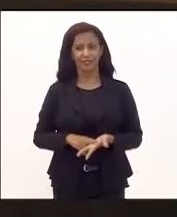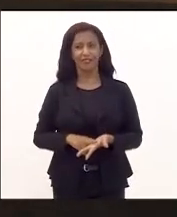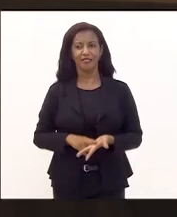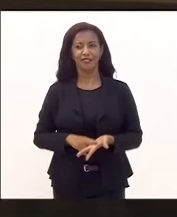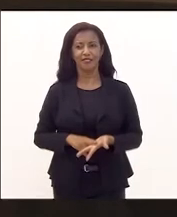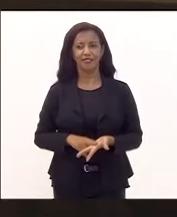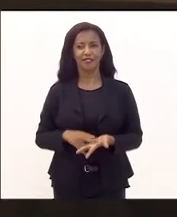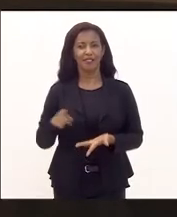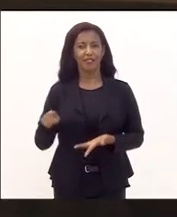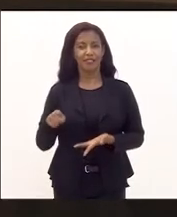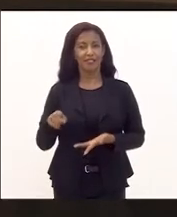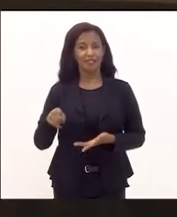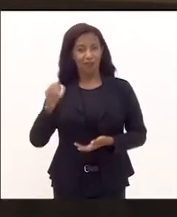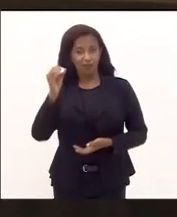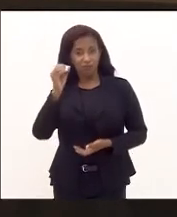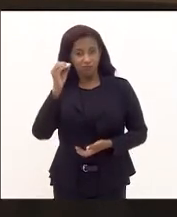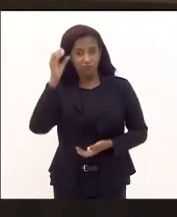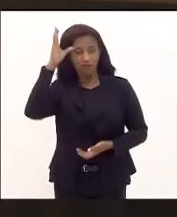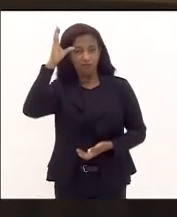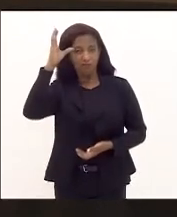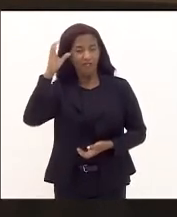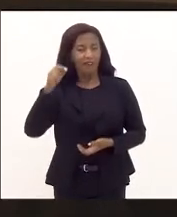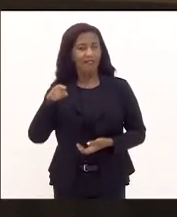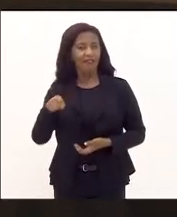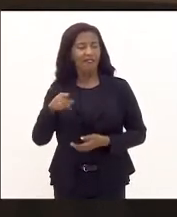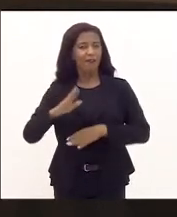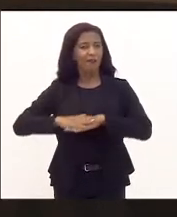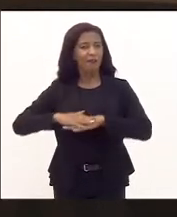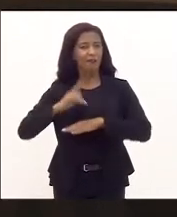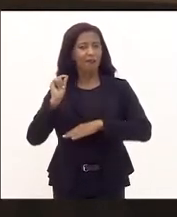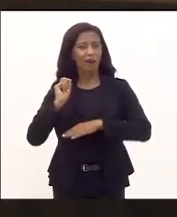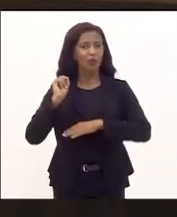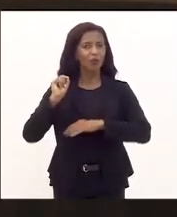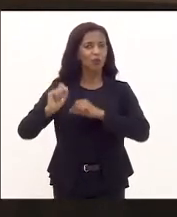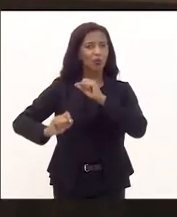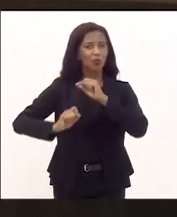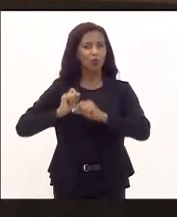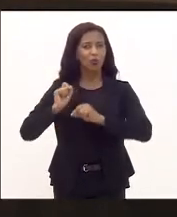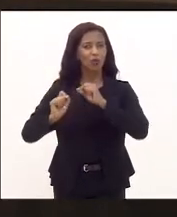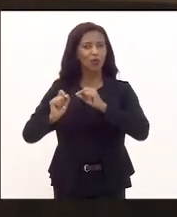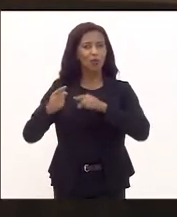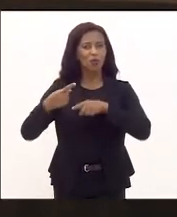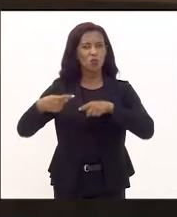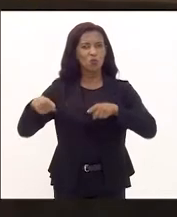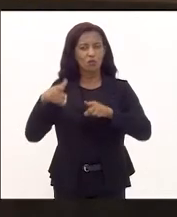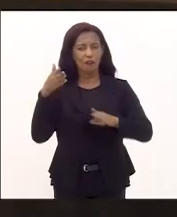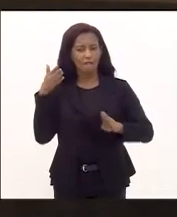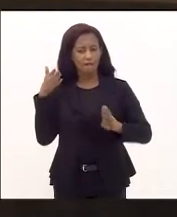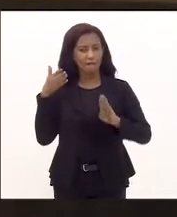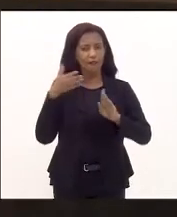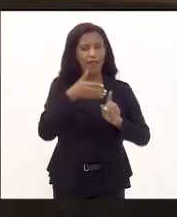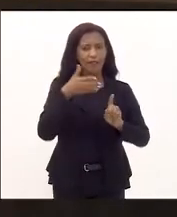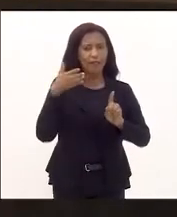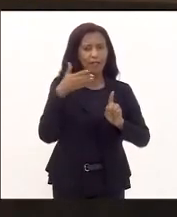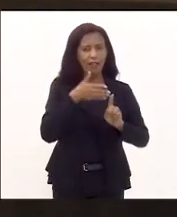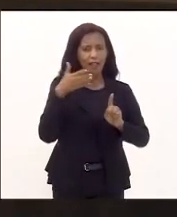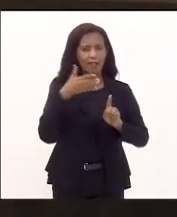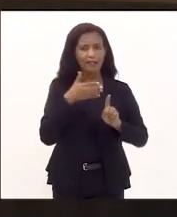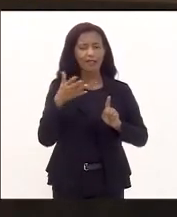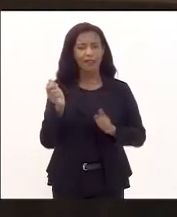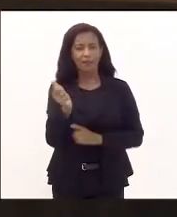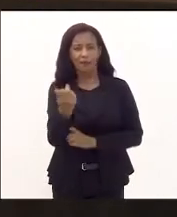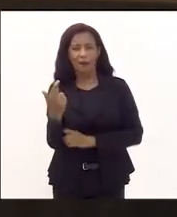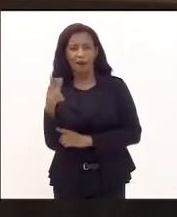esta saúde. Modalidade cultural, que é mais do que música, é uma referência para a arte,